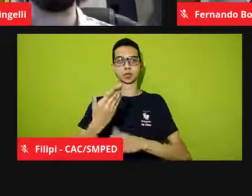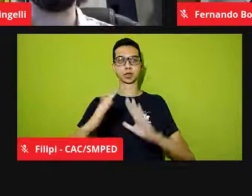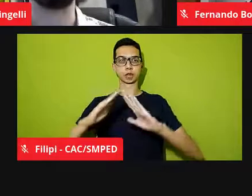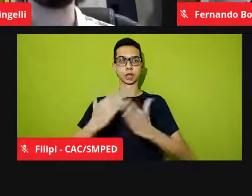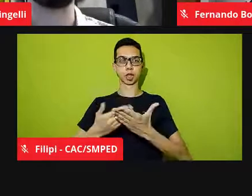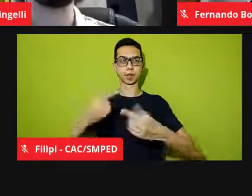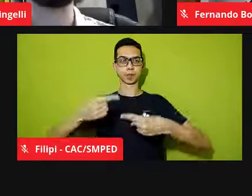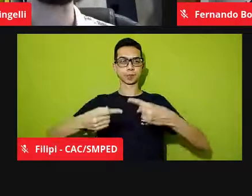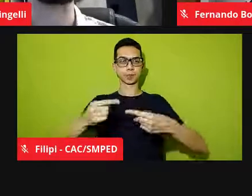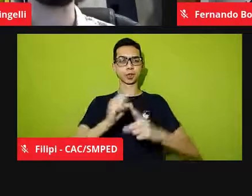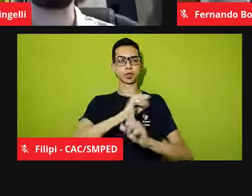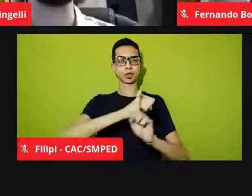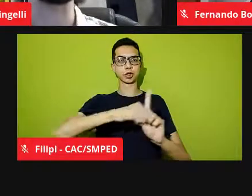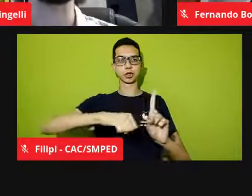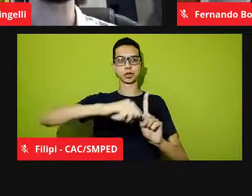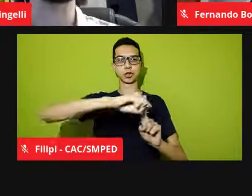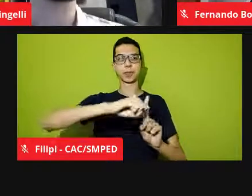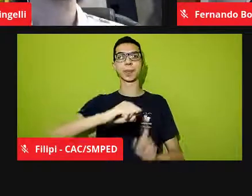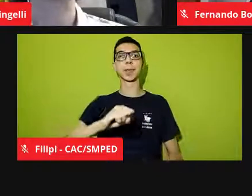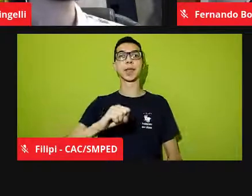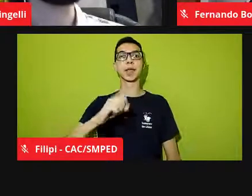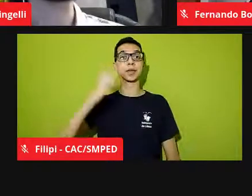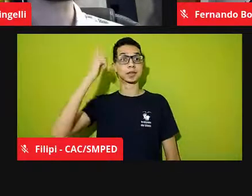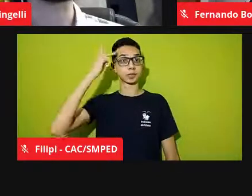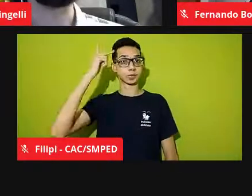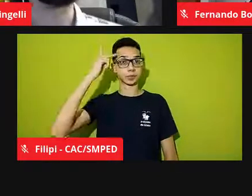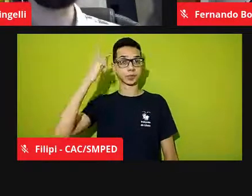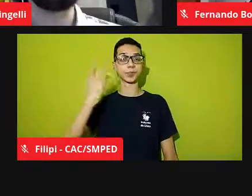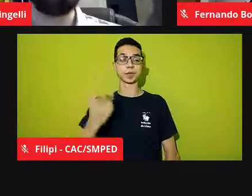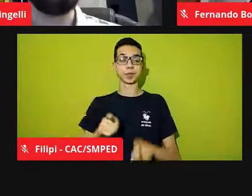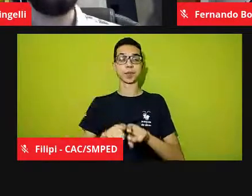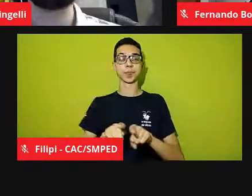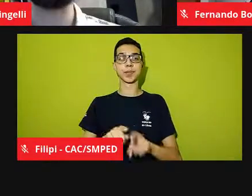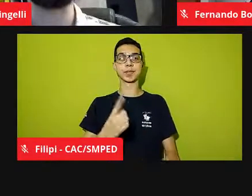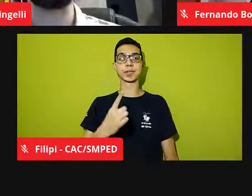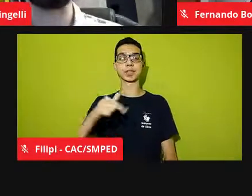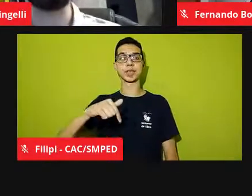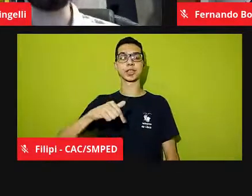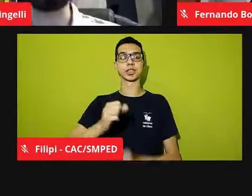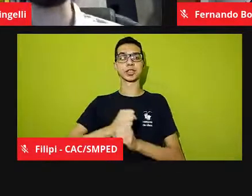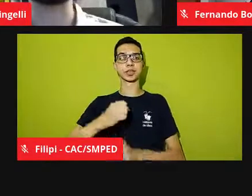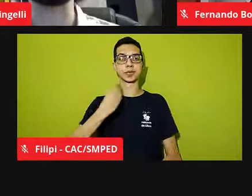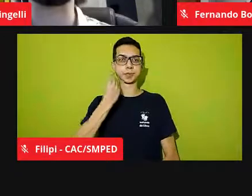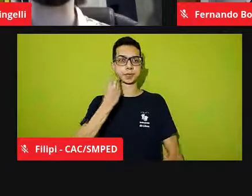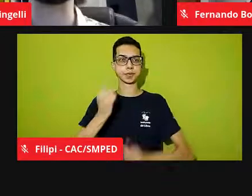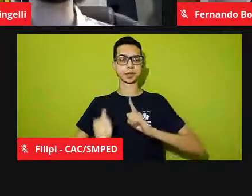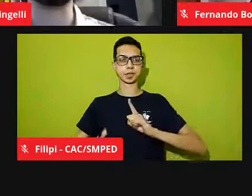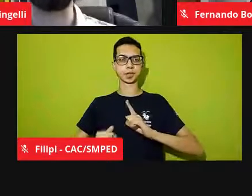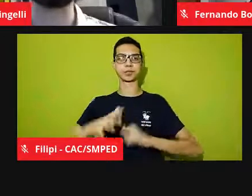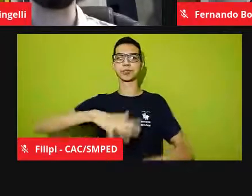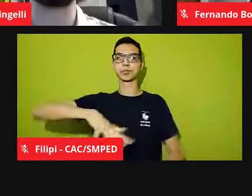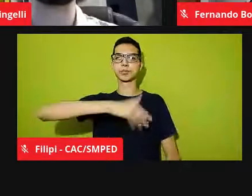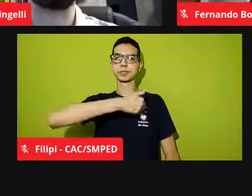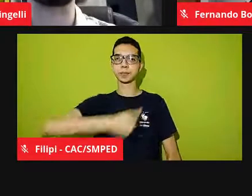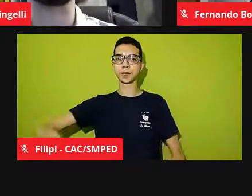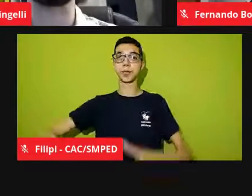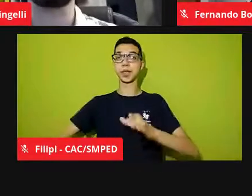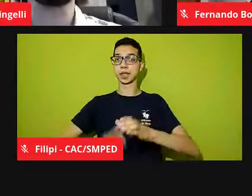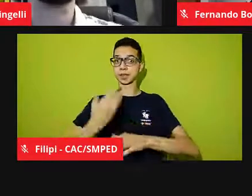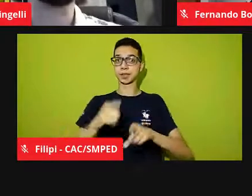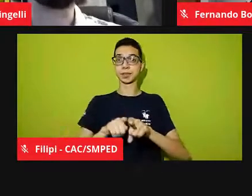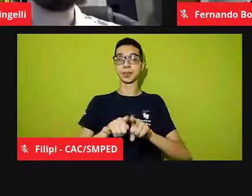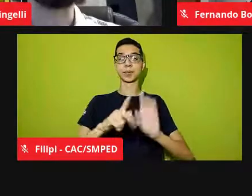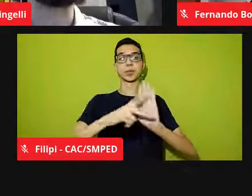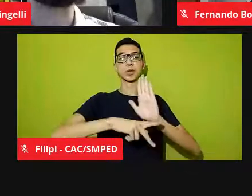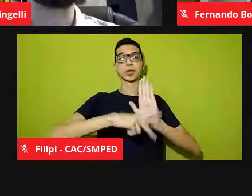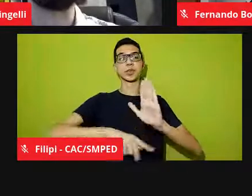de São Paulo, a FESP-SP. Possui mais de 17 anos de experiência no setor público, desenvolvendo ações e